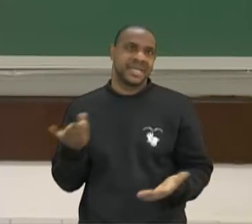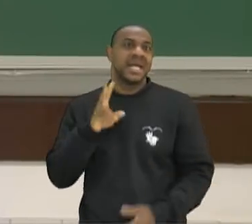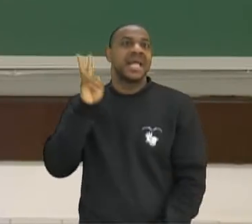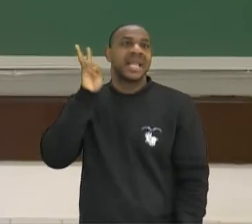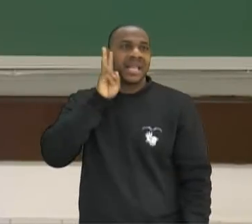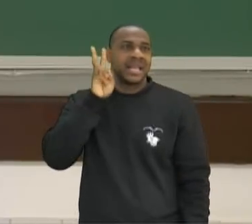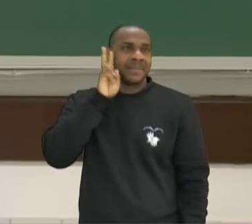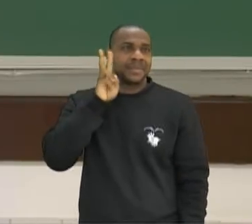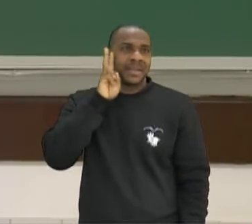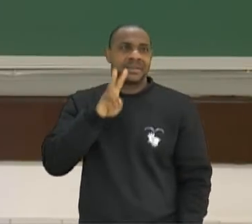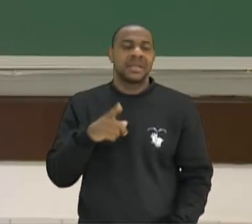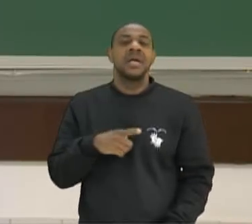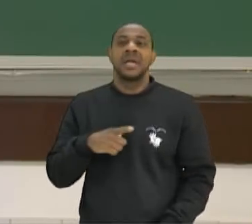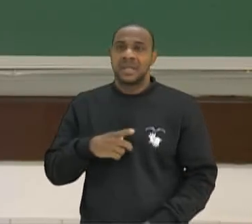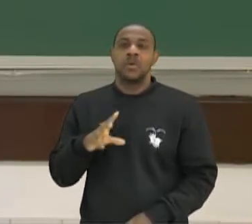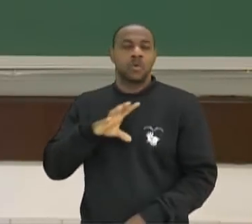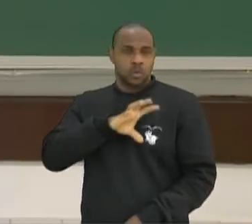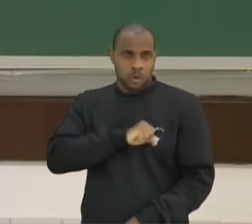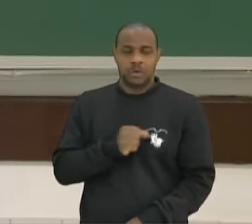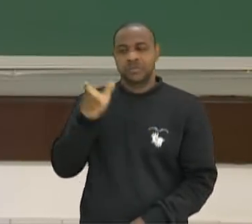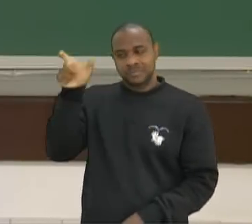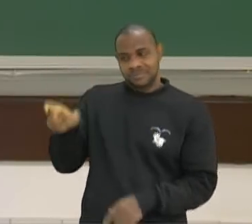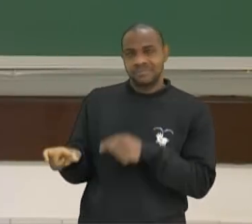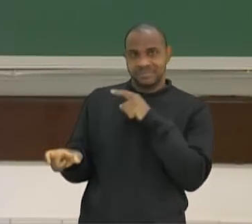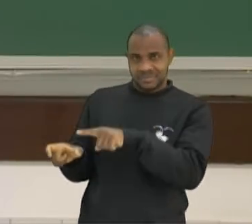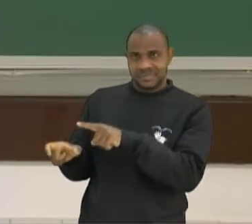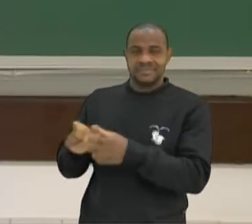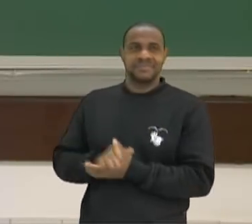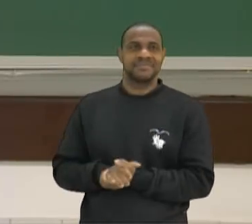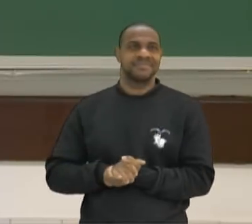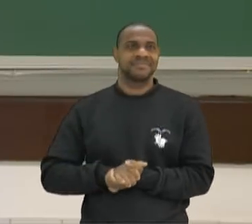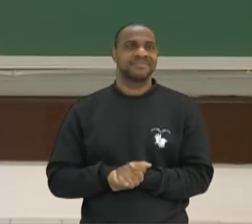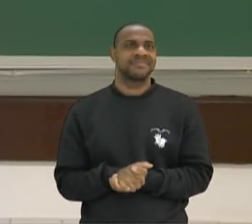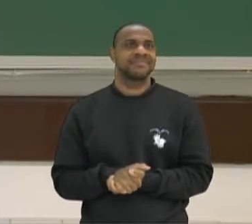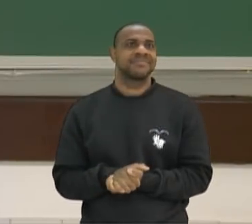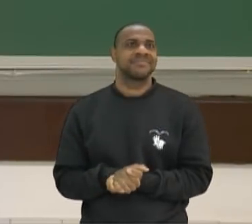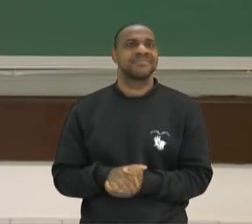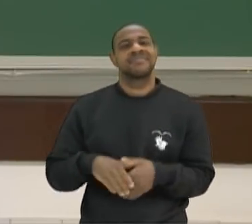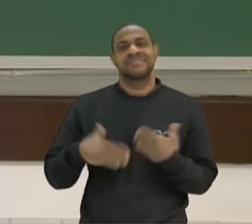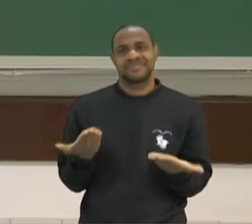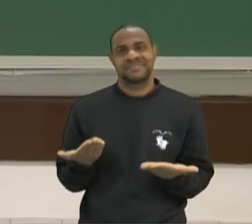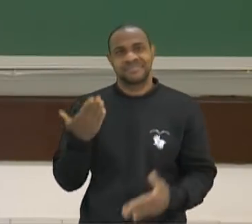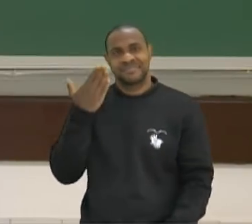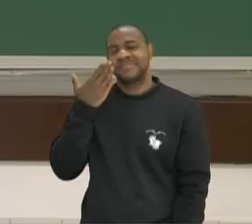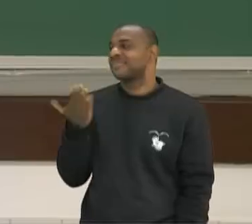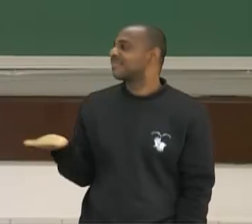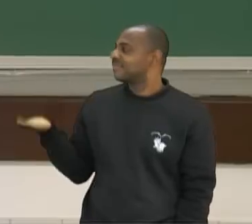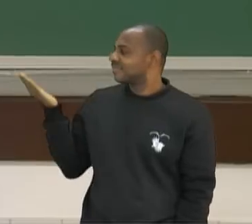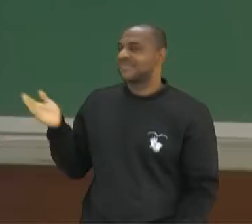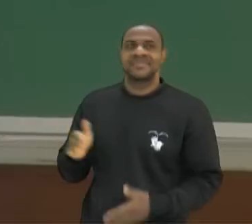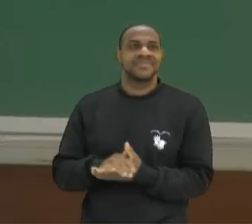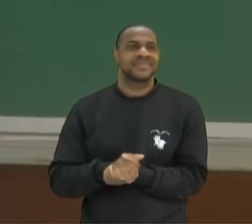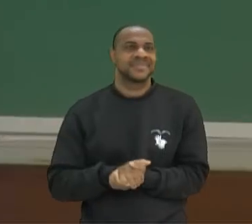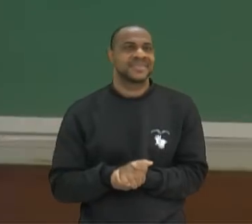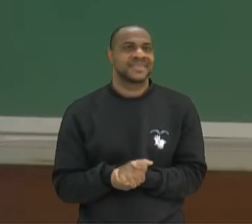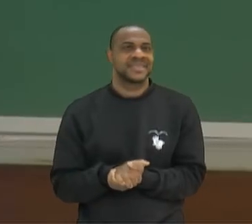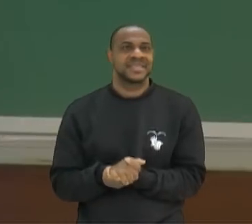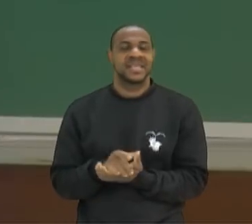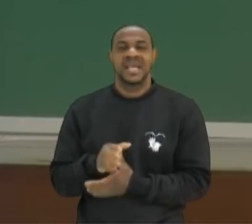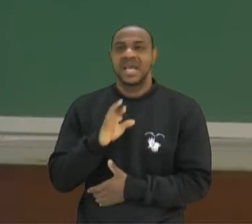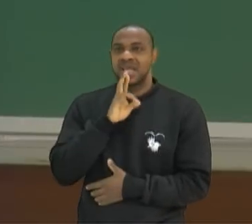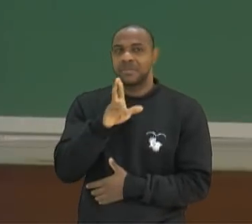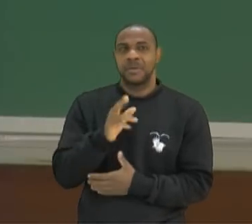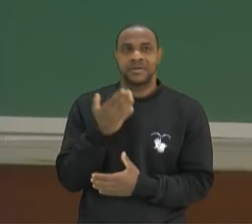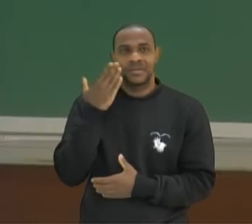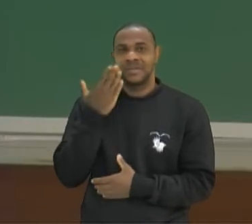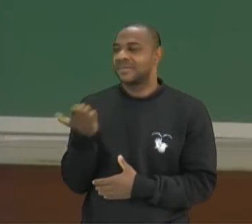sou super fã do Martin Luther King Jr. Vamos lá então. Number 3. His most